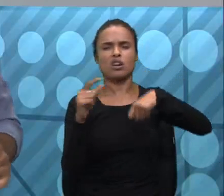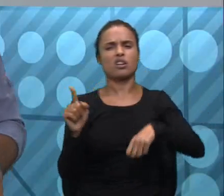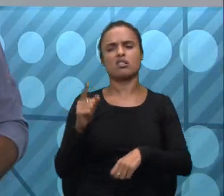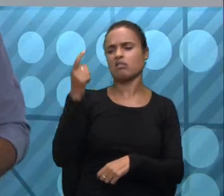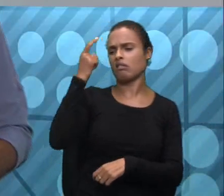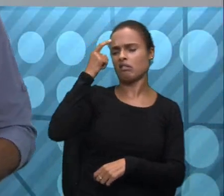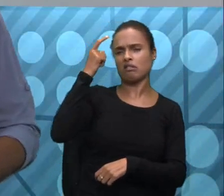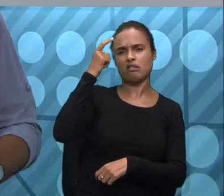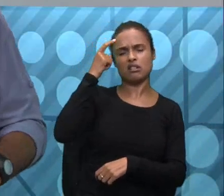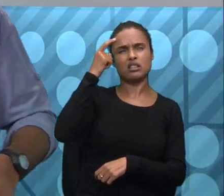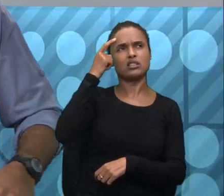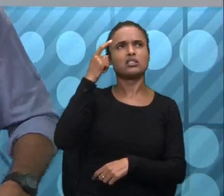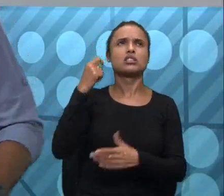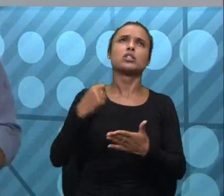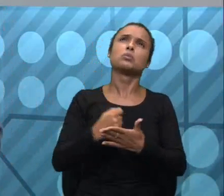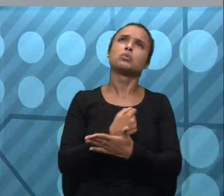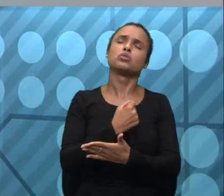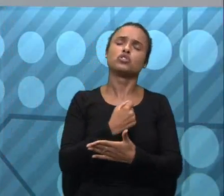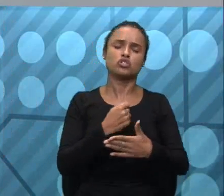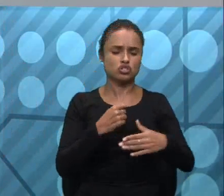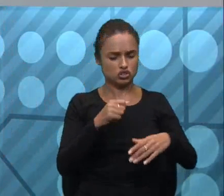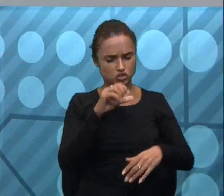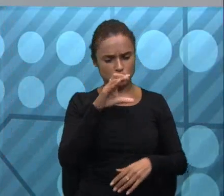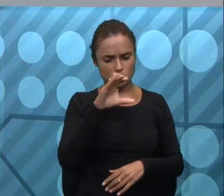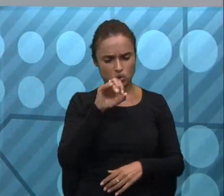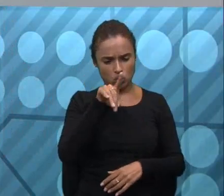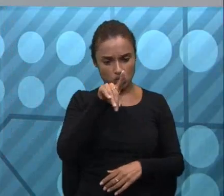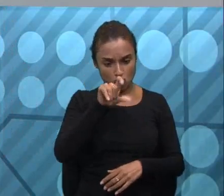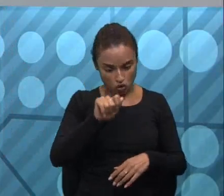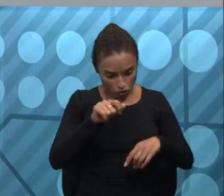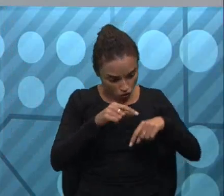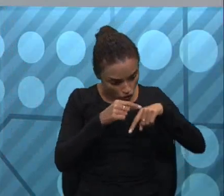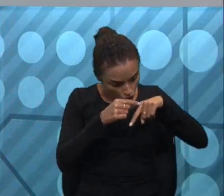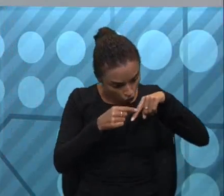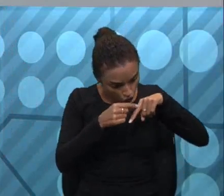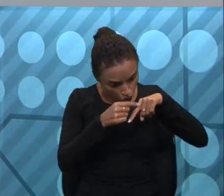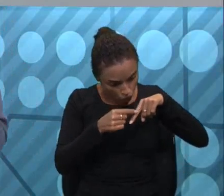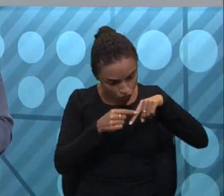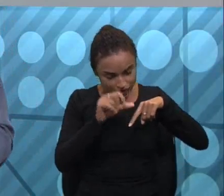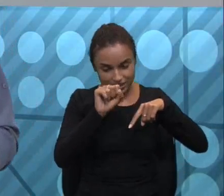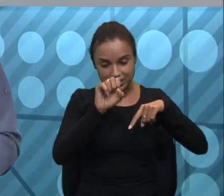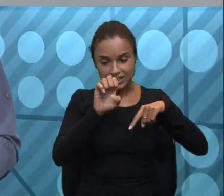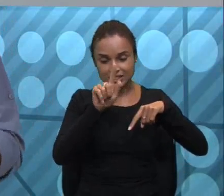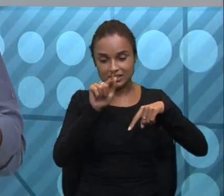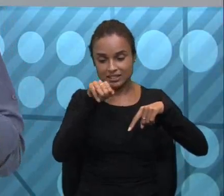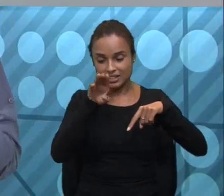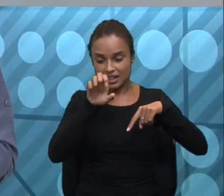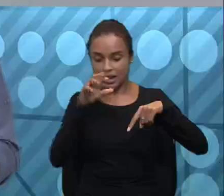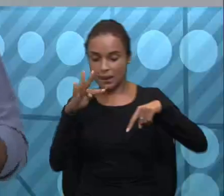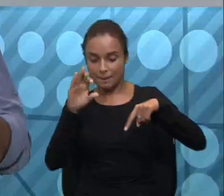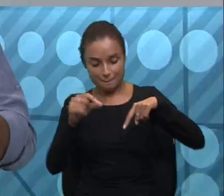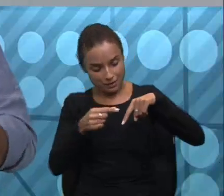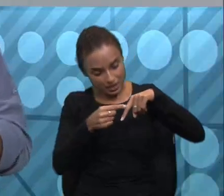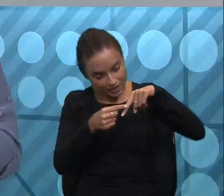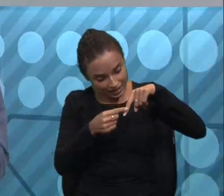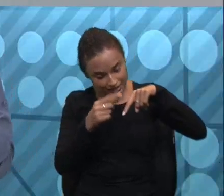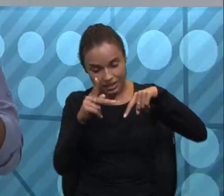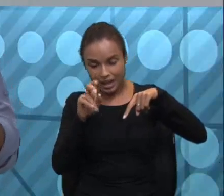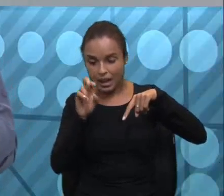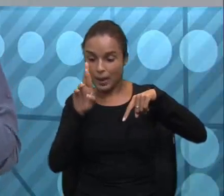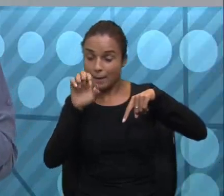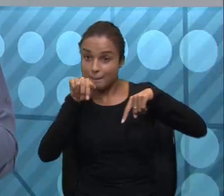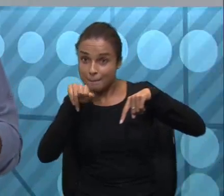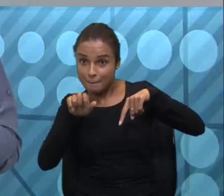confunda coxa, flexão de coxa. Coxa é segmento, perna é segmento. Quem faz os movimentos de flexão,